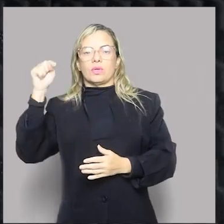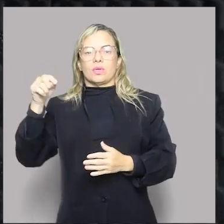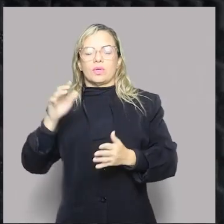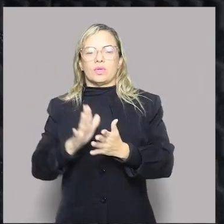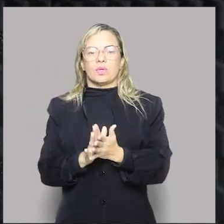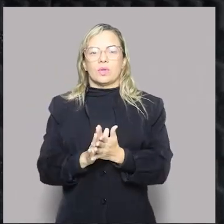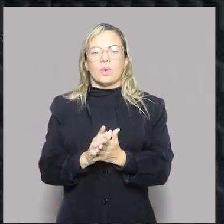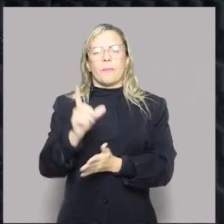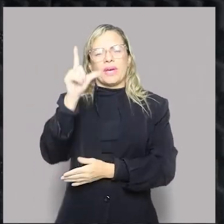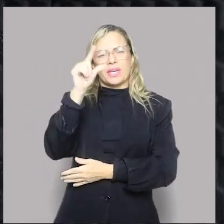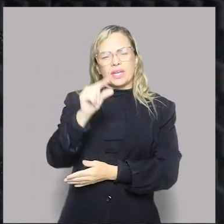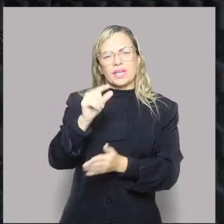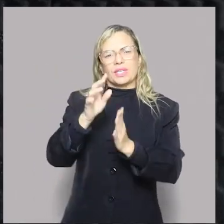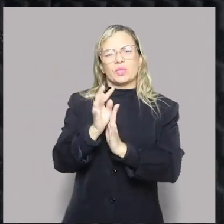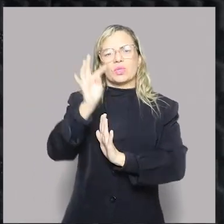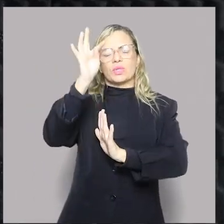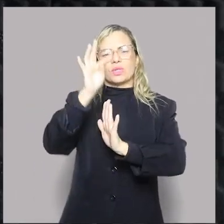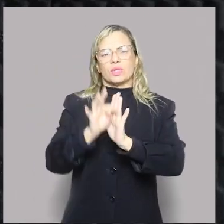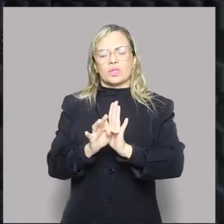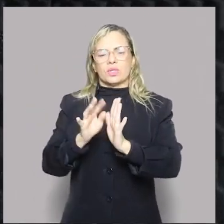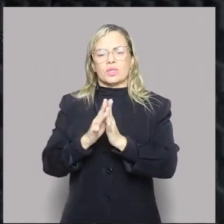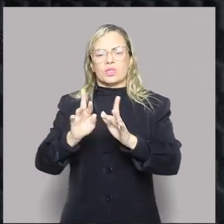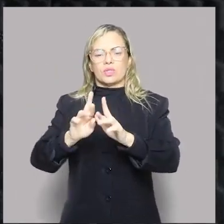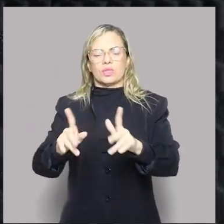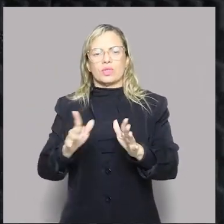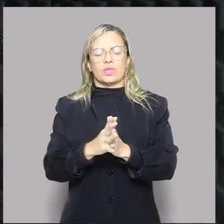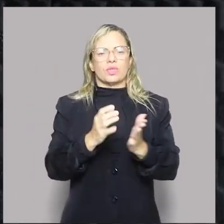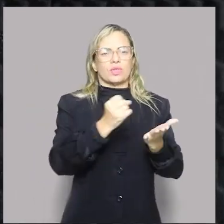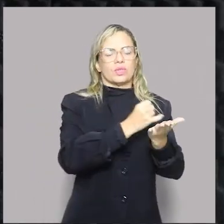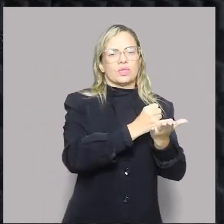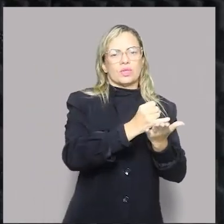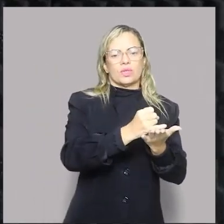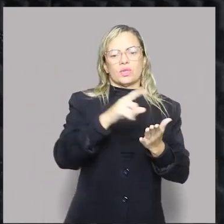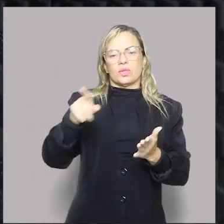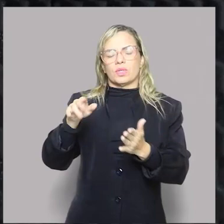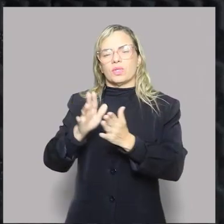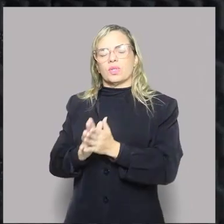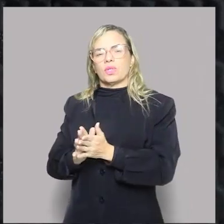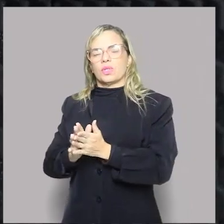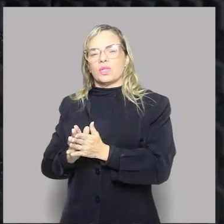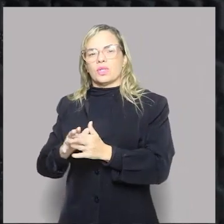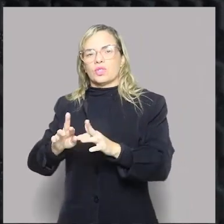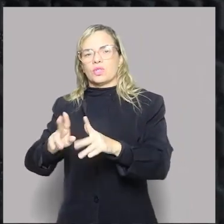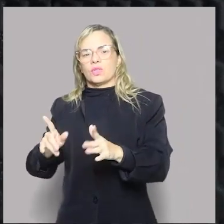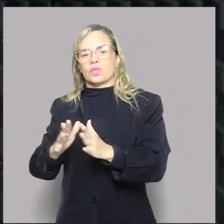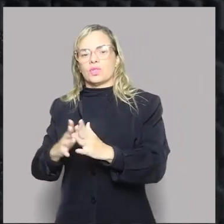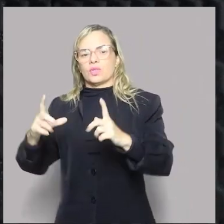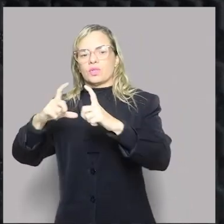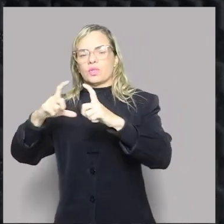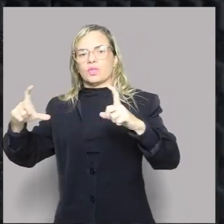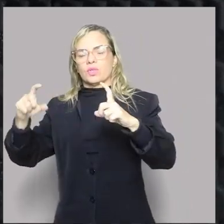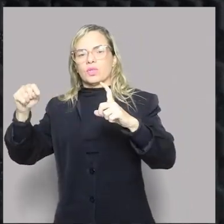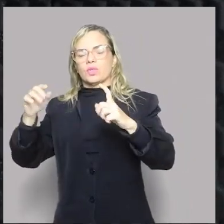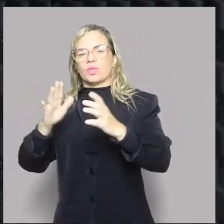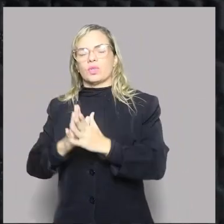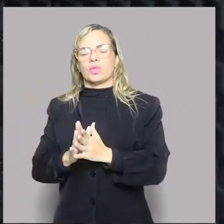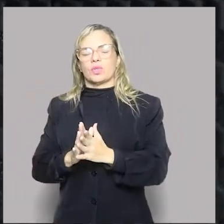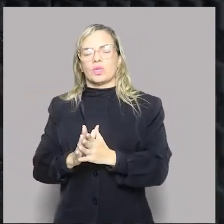esse parágrafo com um elemento coesivo de prioridade, que a gente também pode denominar isso de